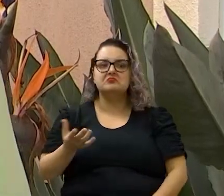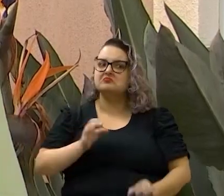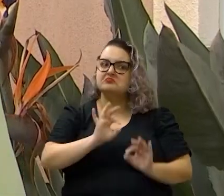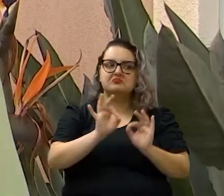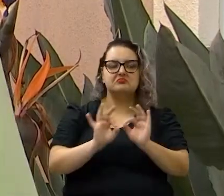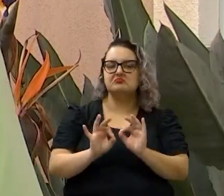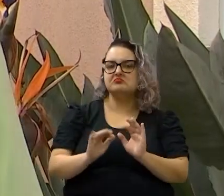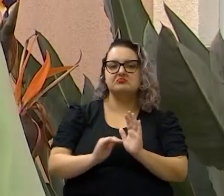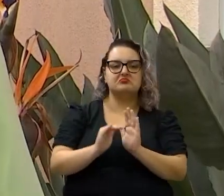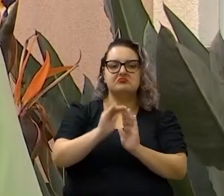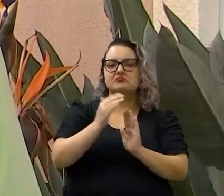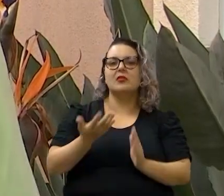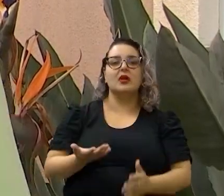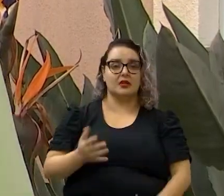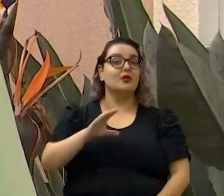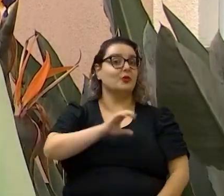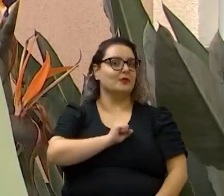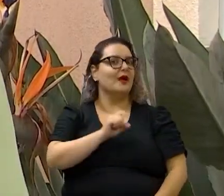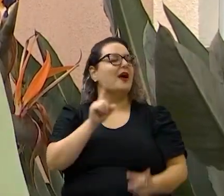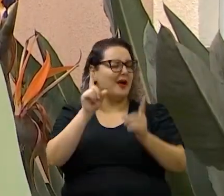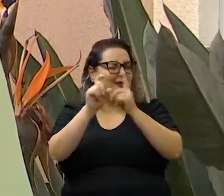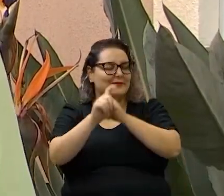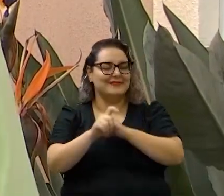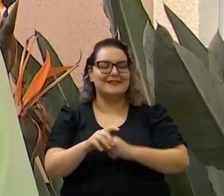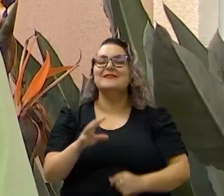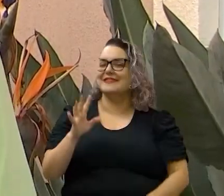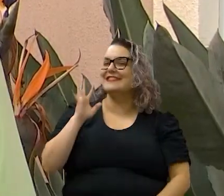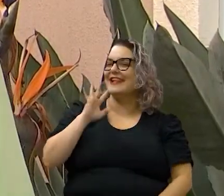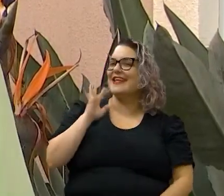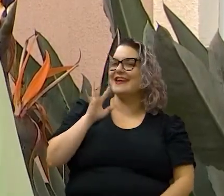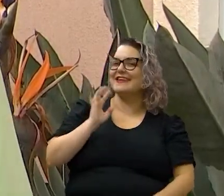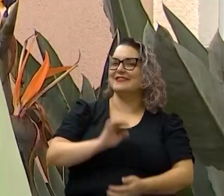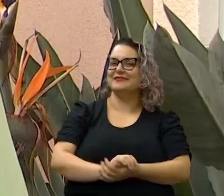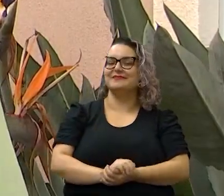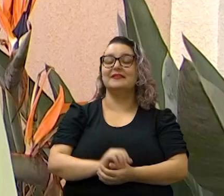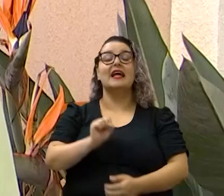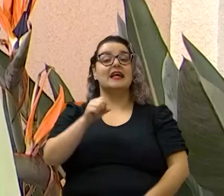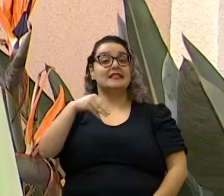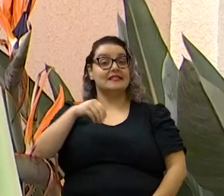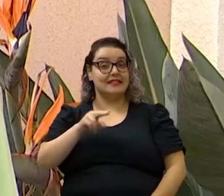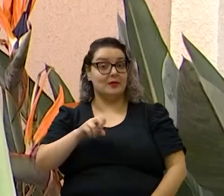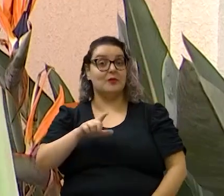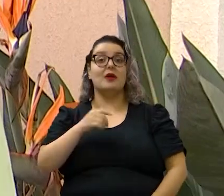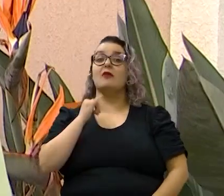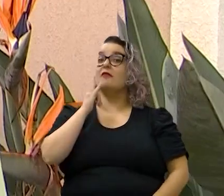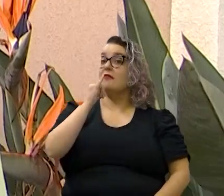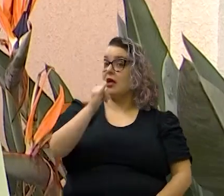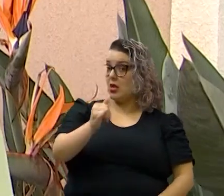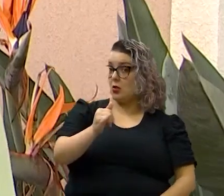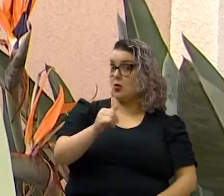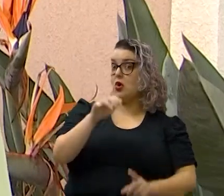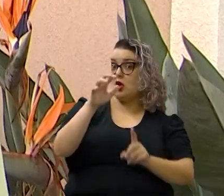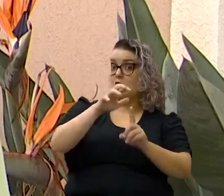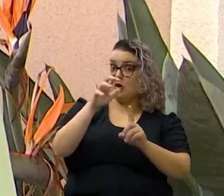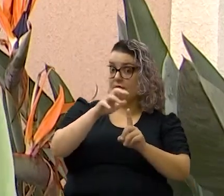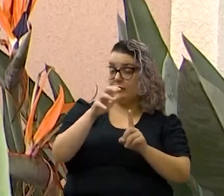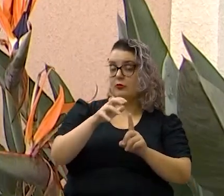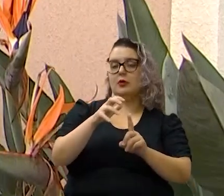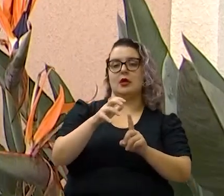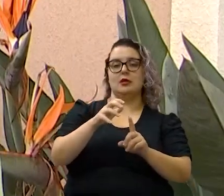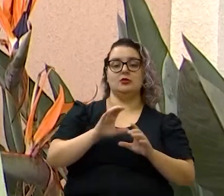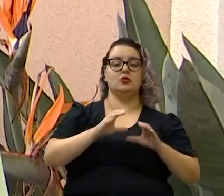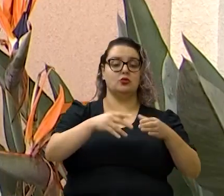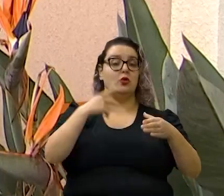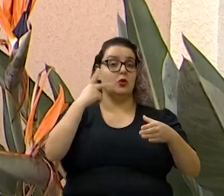tinha elaborado Mas gostei bastante é difícil mas é interessante Samuel destacou o impacto do